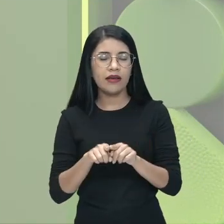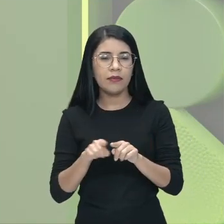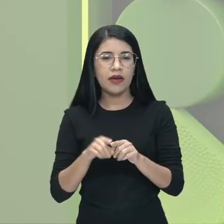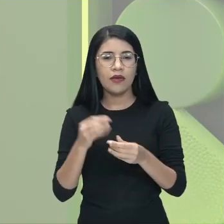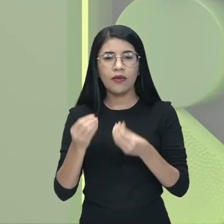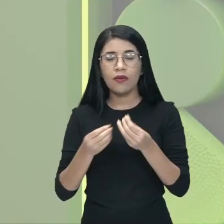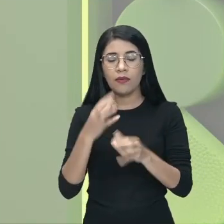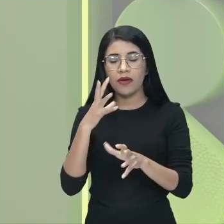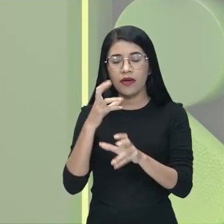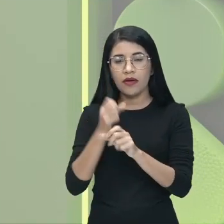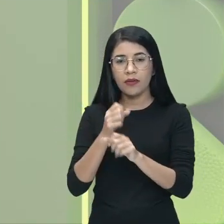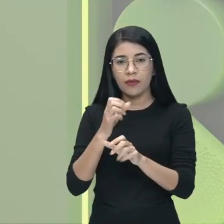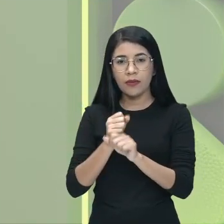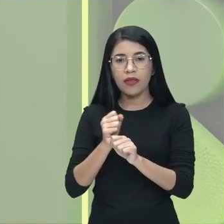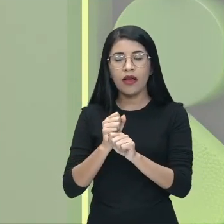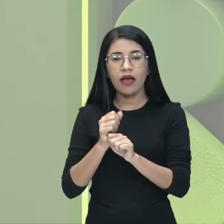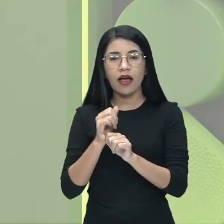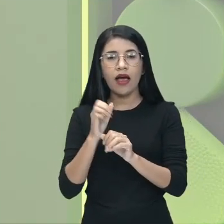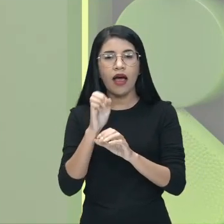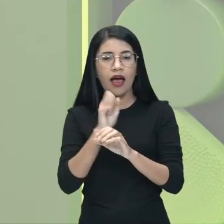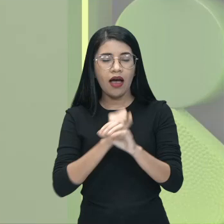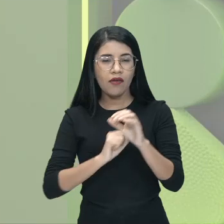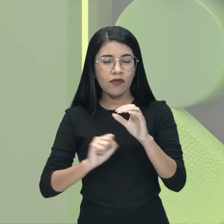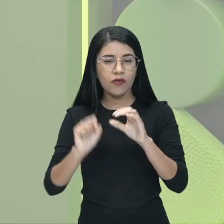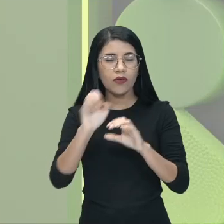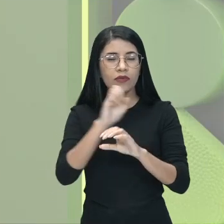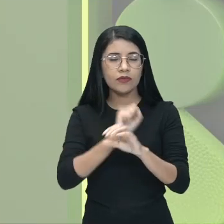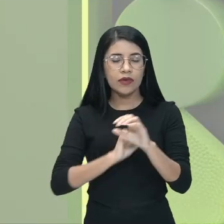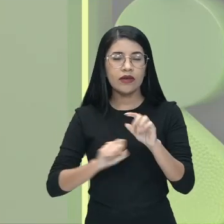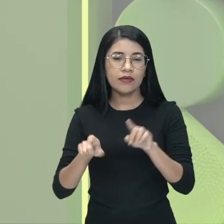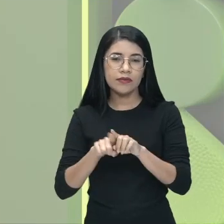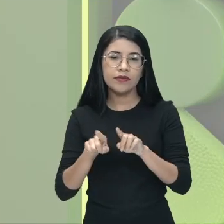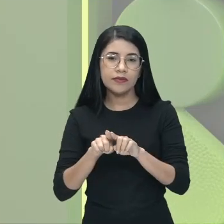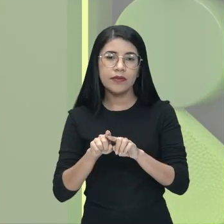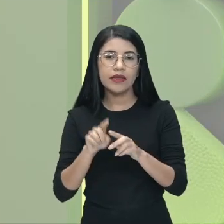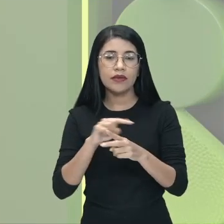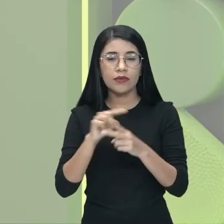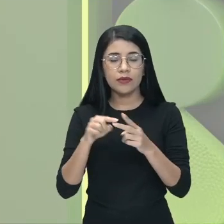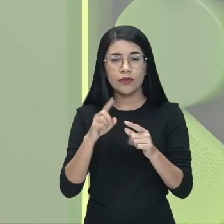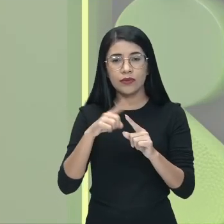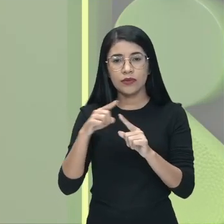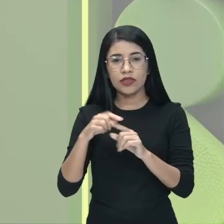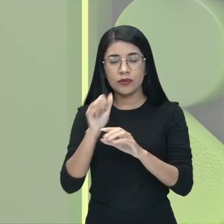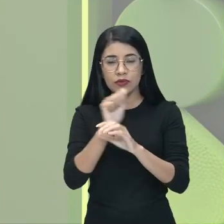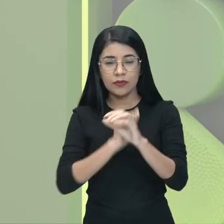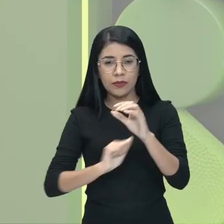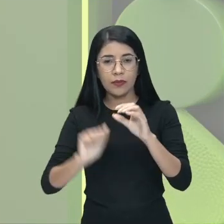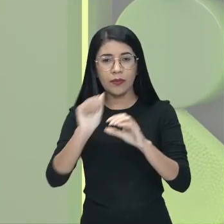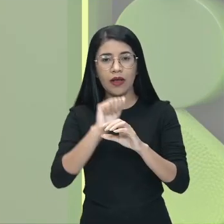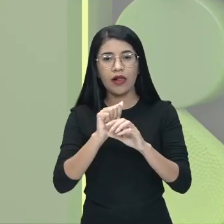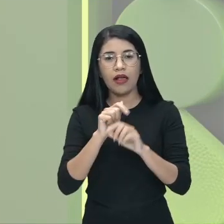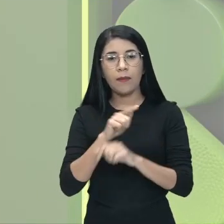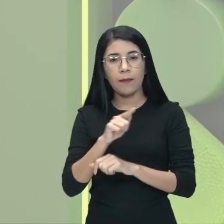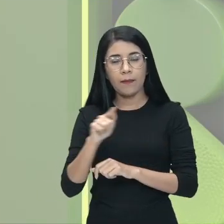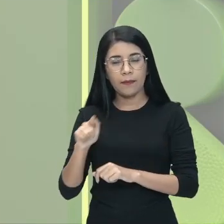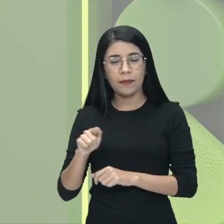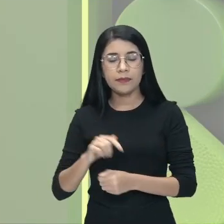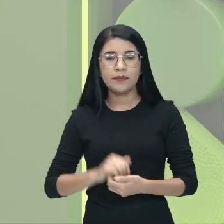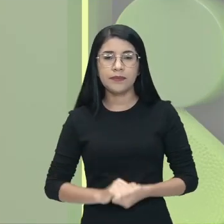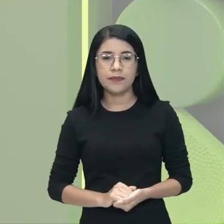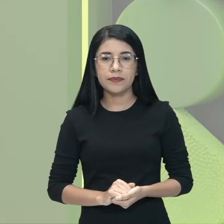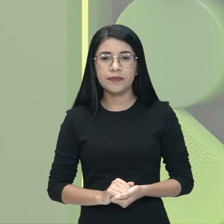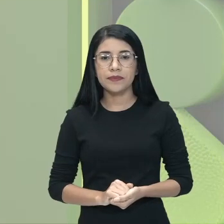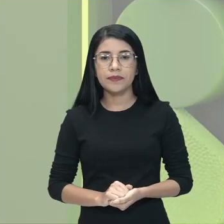calcular a força elétrica entre duas cargas elétricas, duas cargas pontiformes. Então,